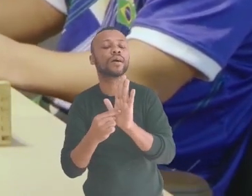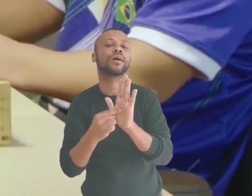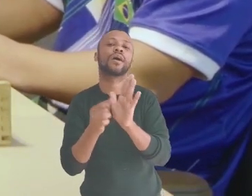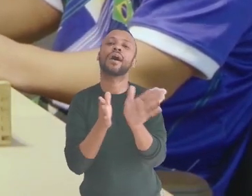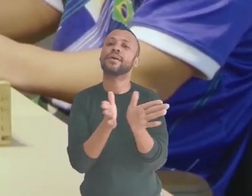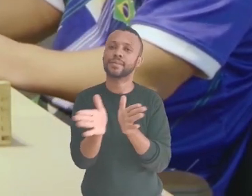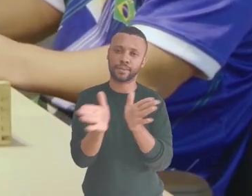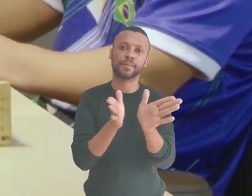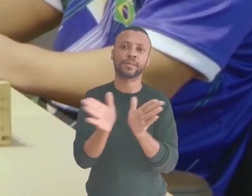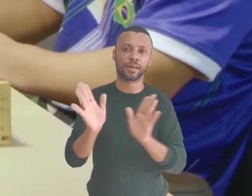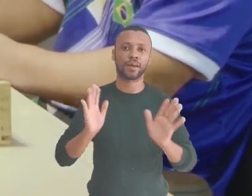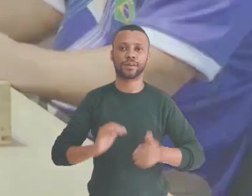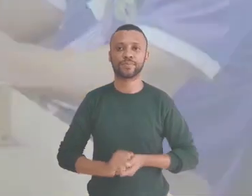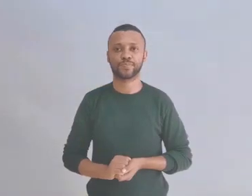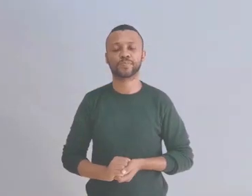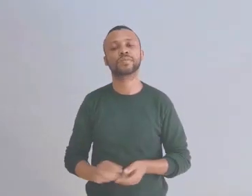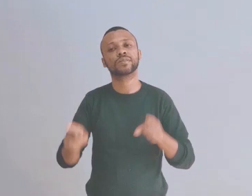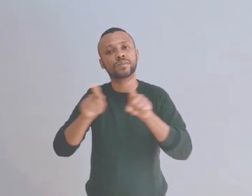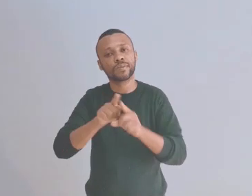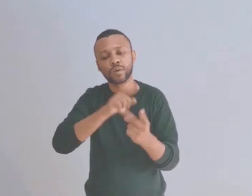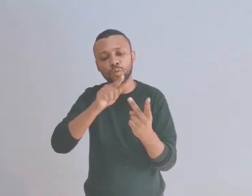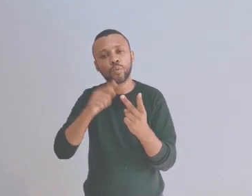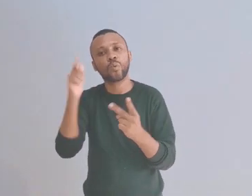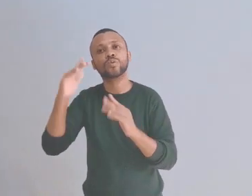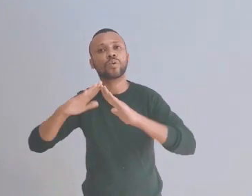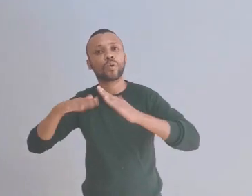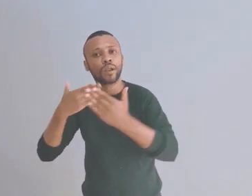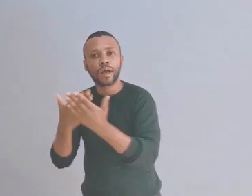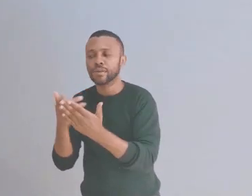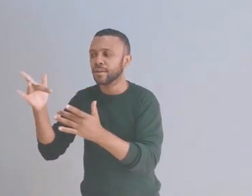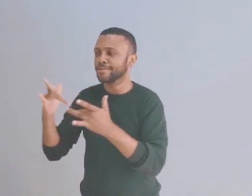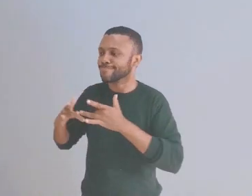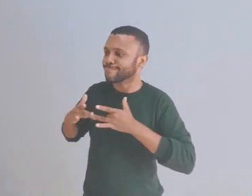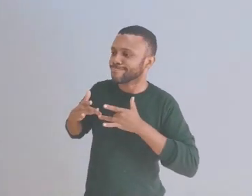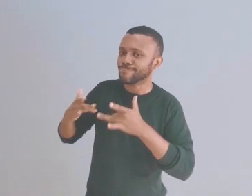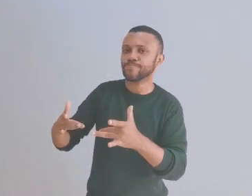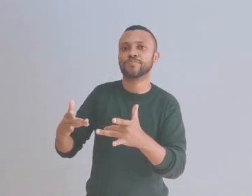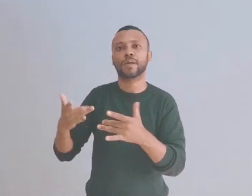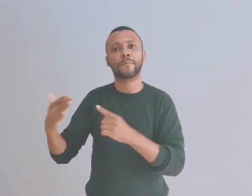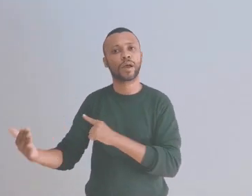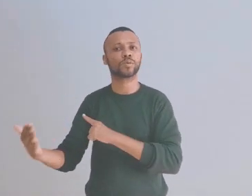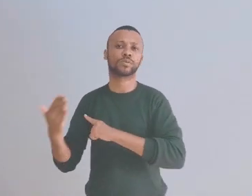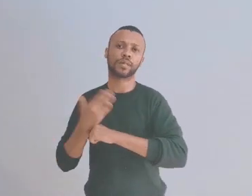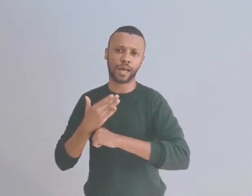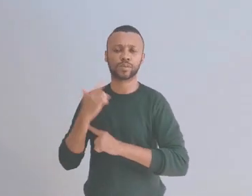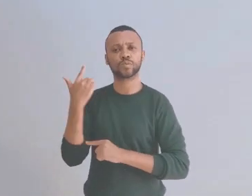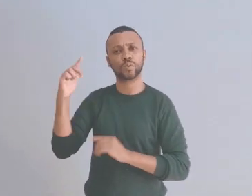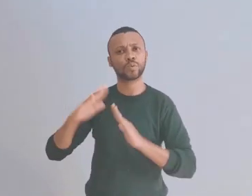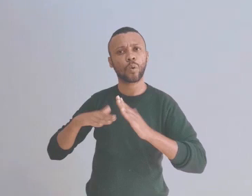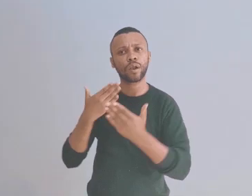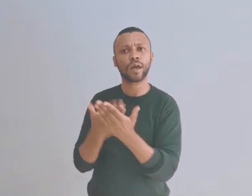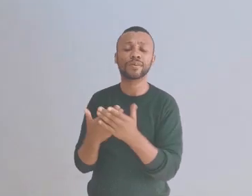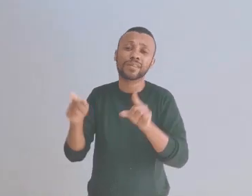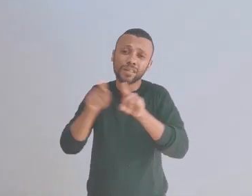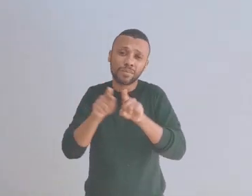dessa palavra. E no outro colégio também, fui muito solícito, eles me ajudaram bastante no outro colégio. E nesse colégio também, que eu estudo no